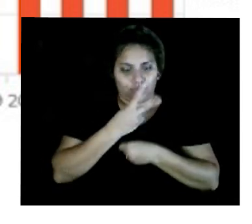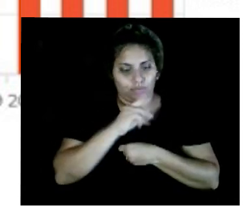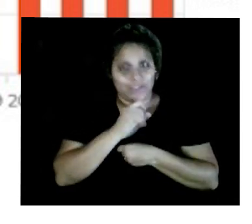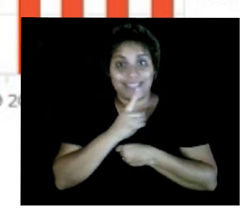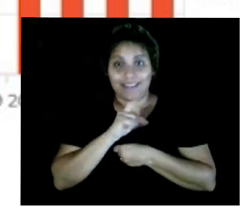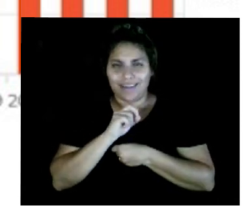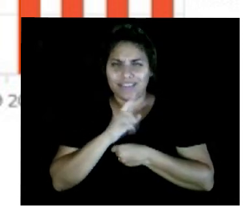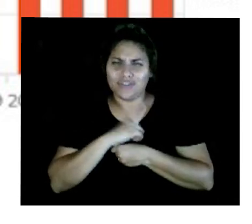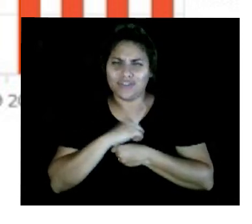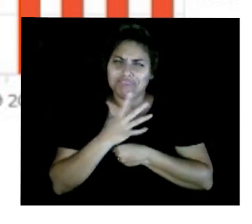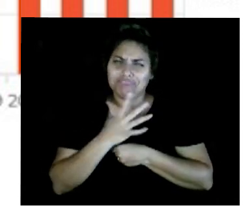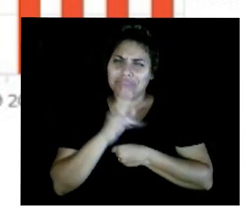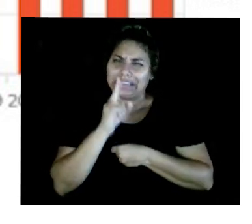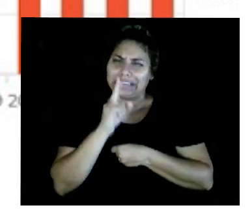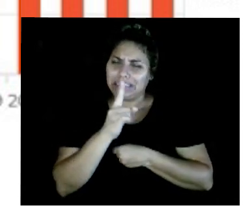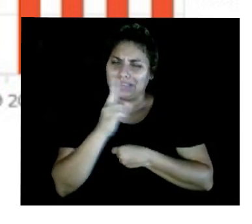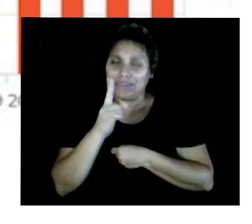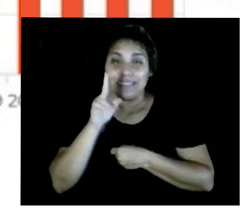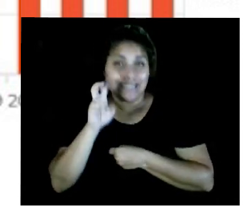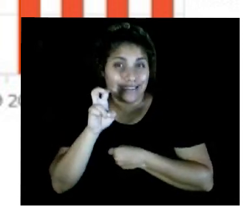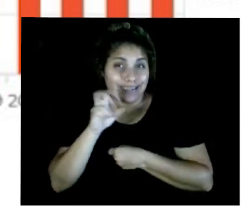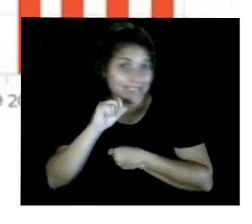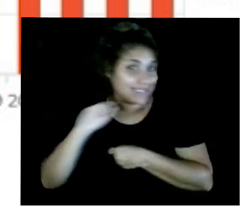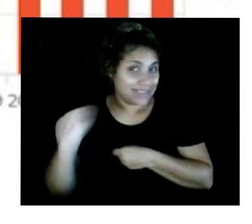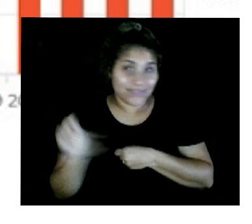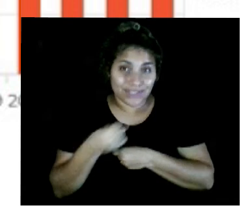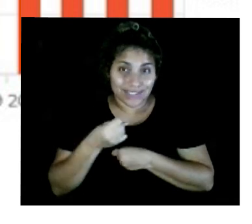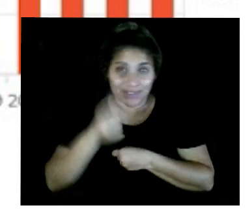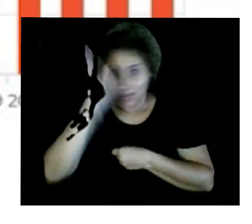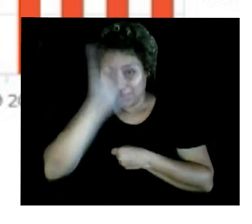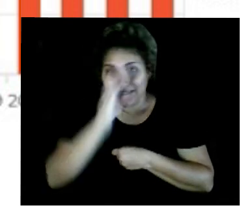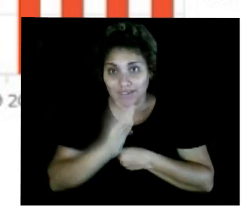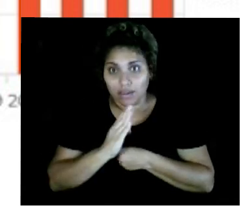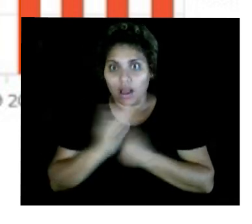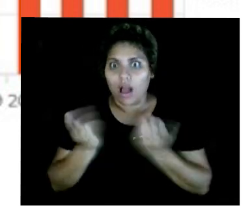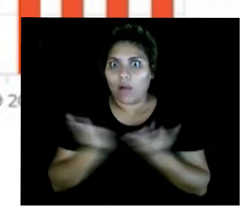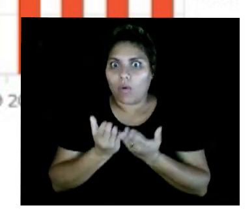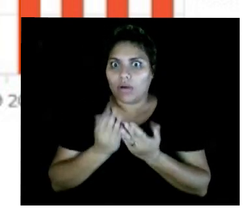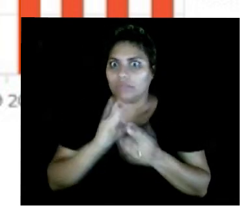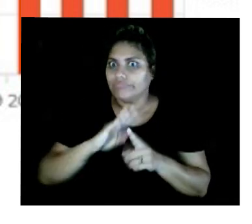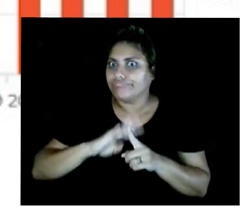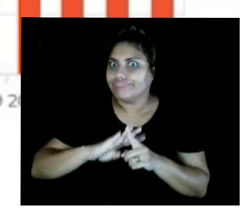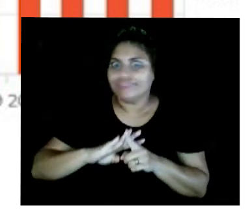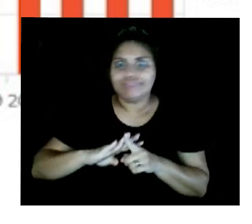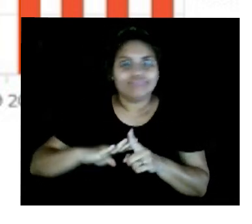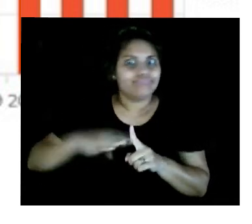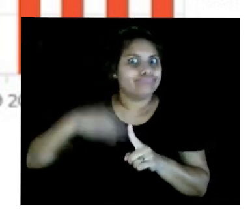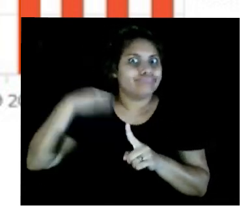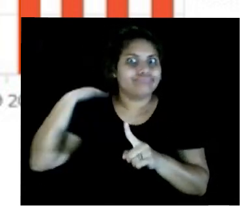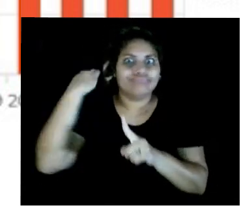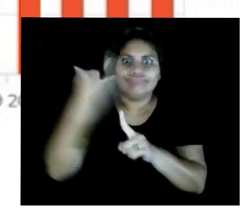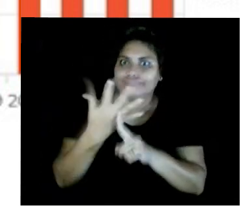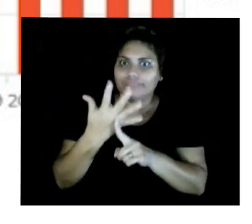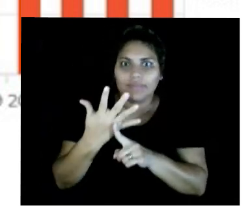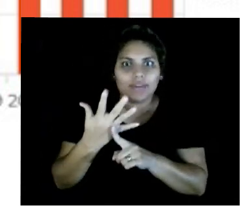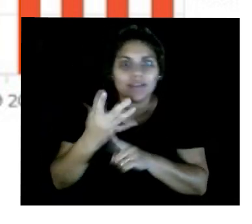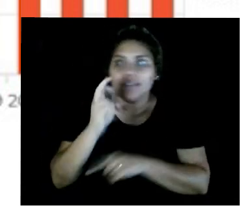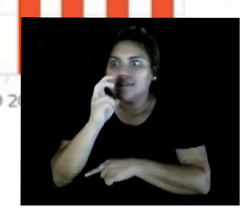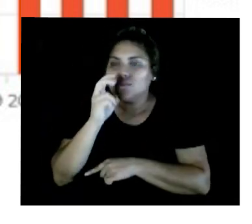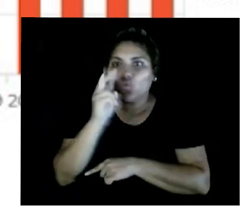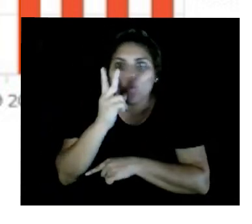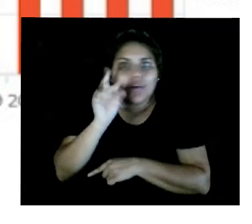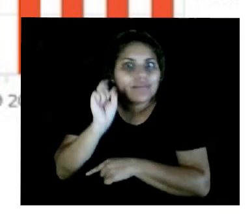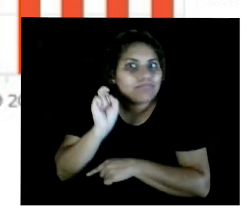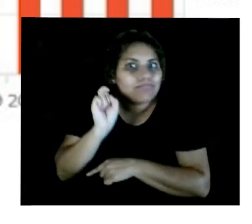gente tinha 115 mais ou menos cervejarias no Brasil, a gente está falando de aproximadamente 2.000 cervejarias no Brasil. Então, um